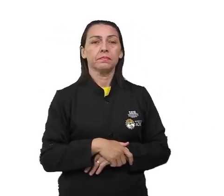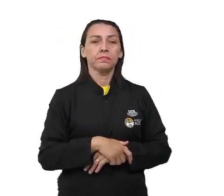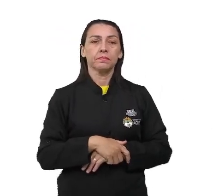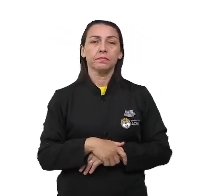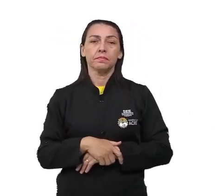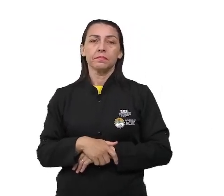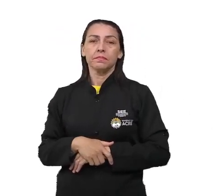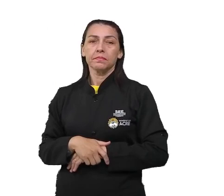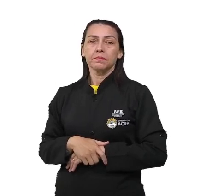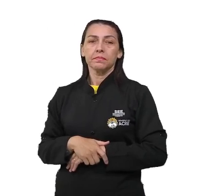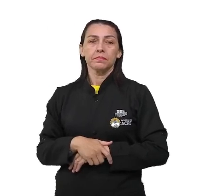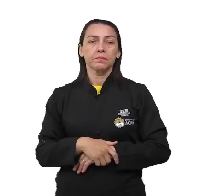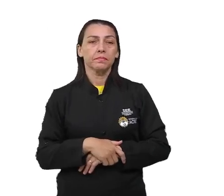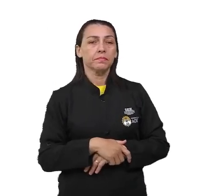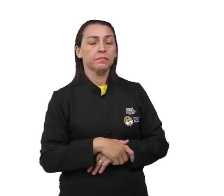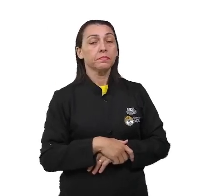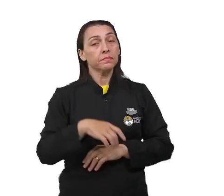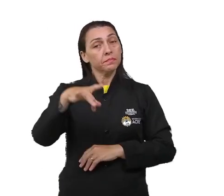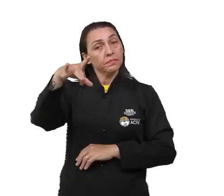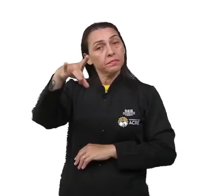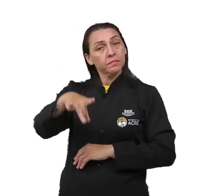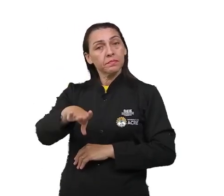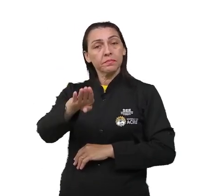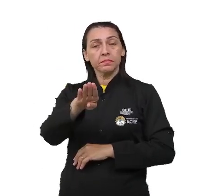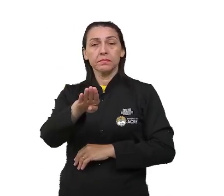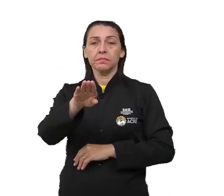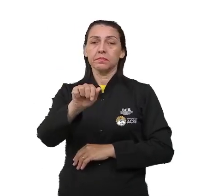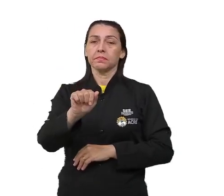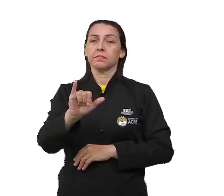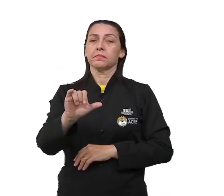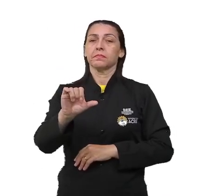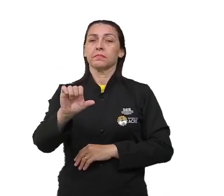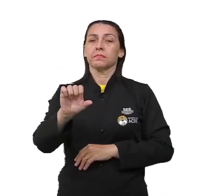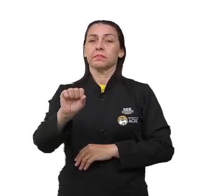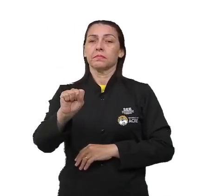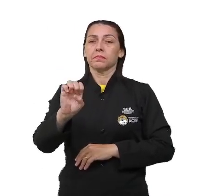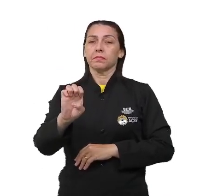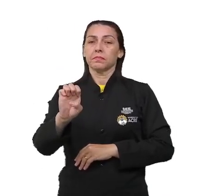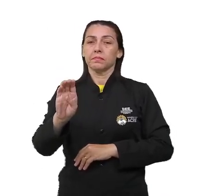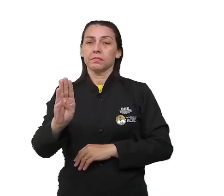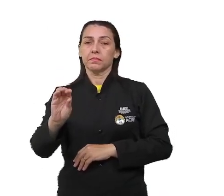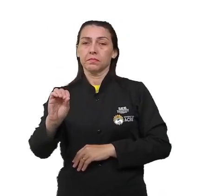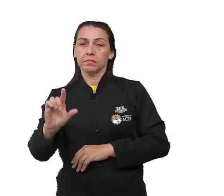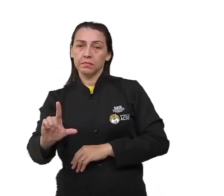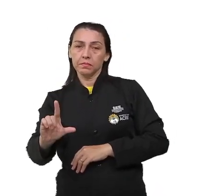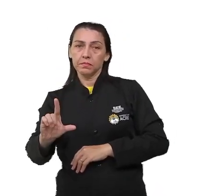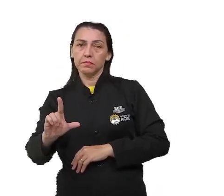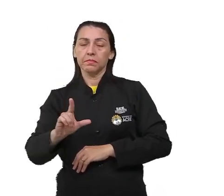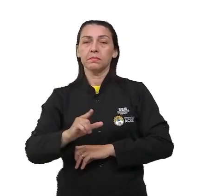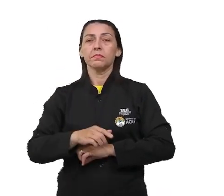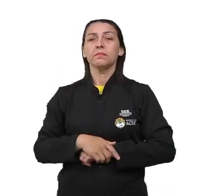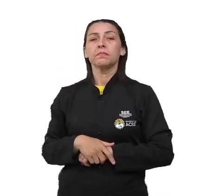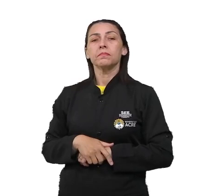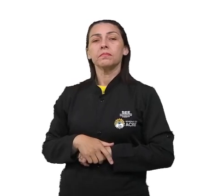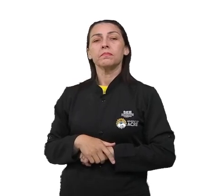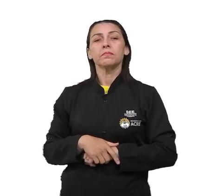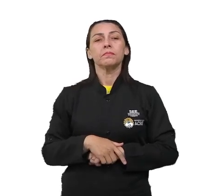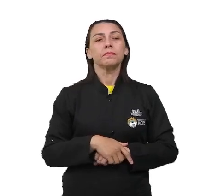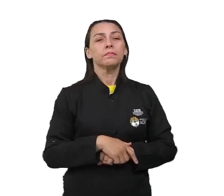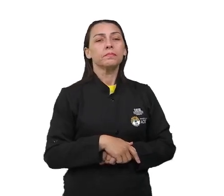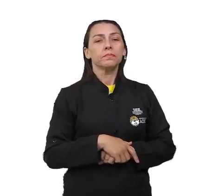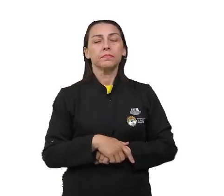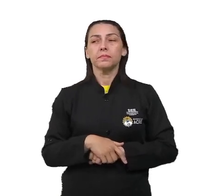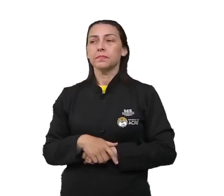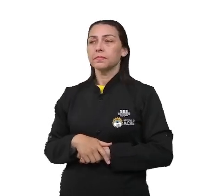voleibol, nós temos aqui o vôlei. E por último, nós temos beisebol. No caso,